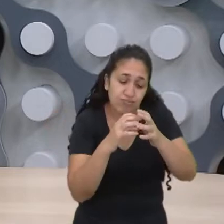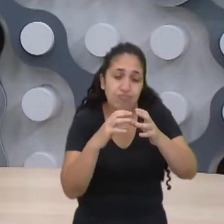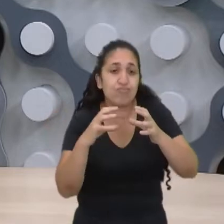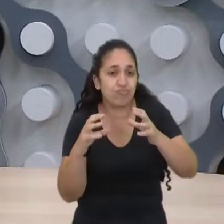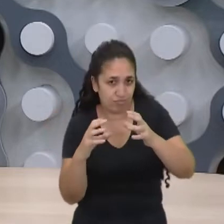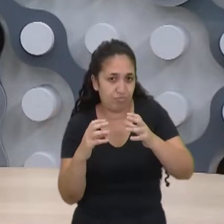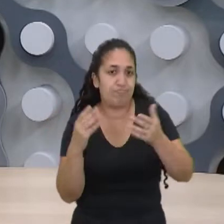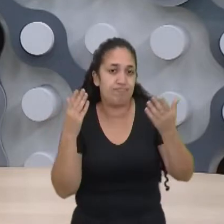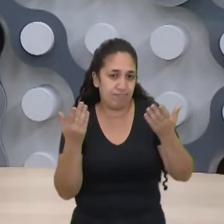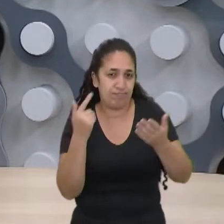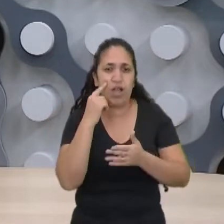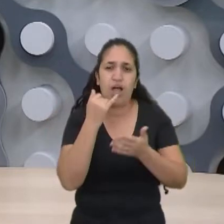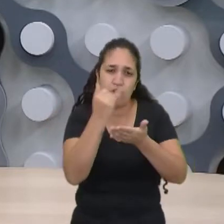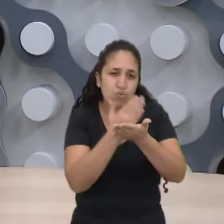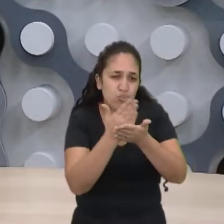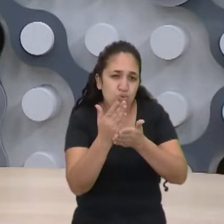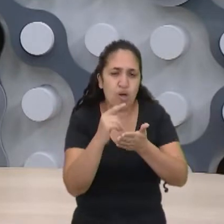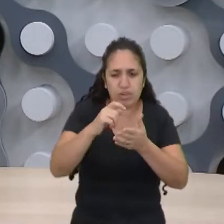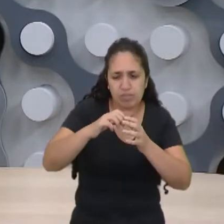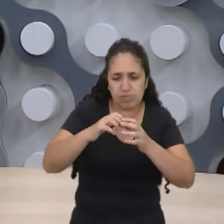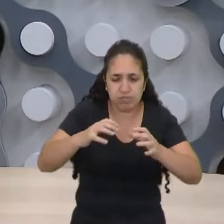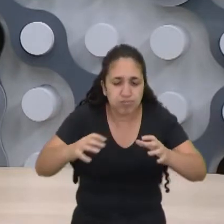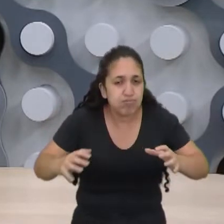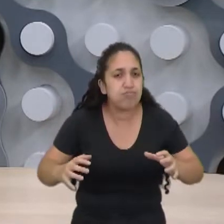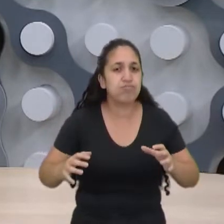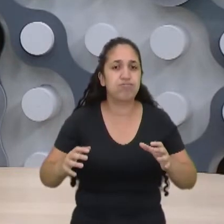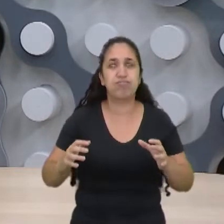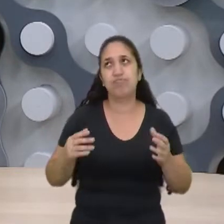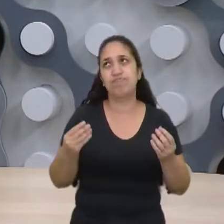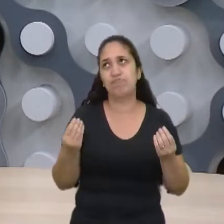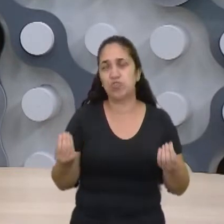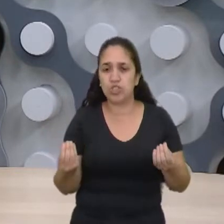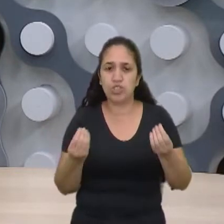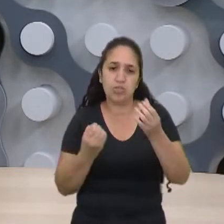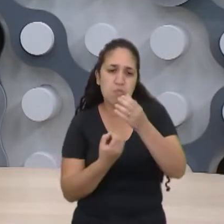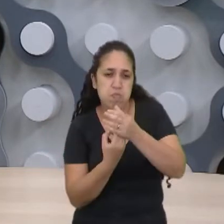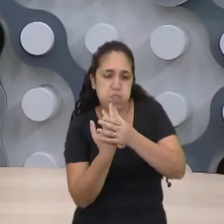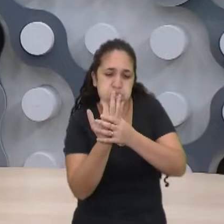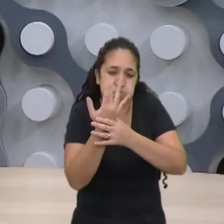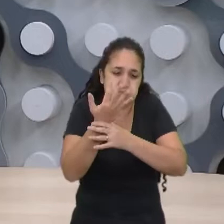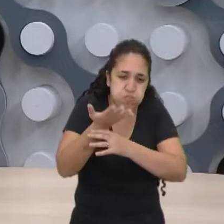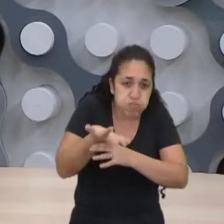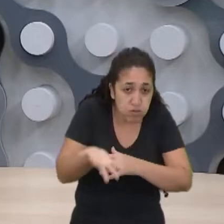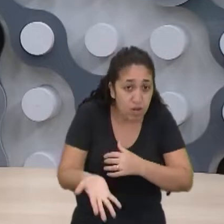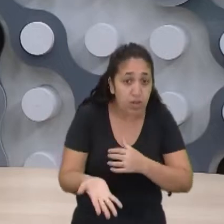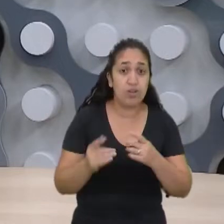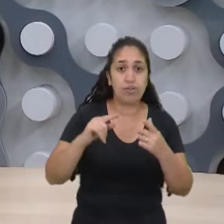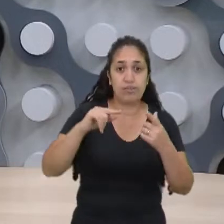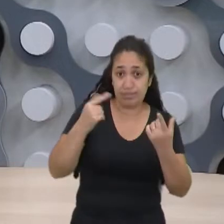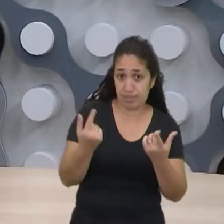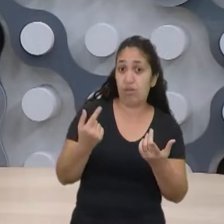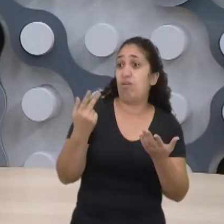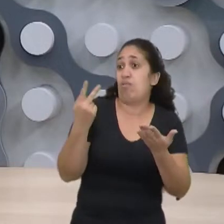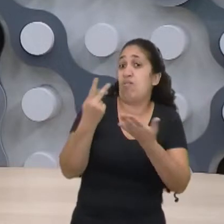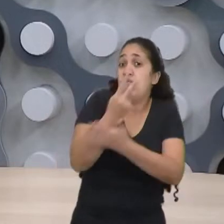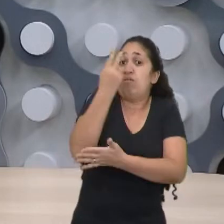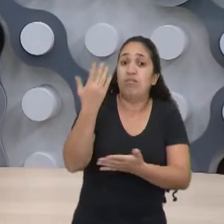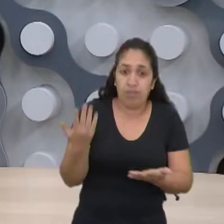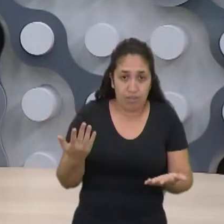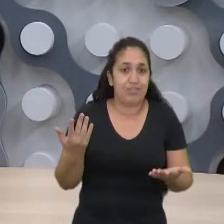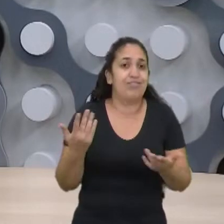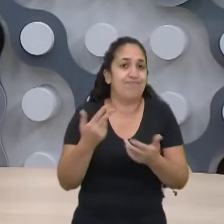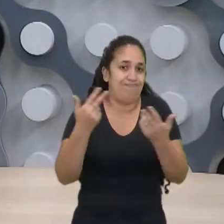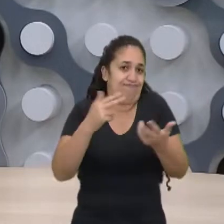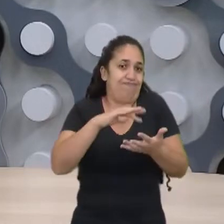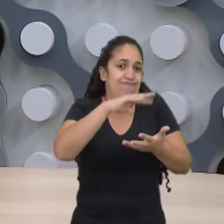aí a gente tem a introdução, por exemplo, de terremotos, né, de vulcões, né, então sismos aí, né, afetando aí o